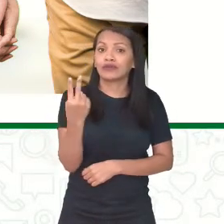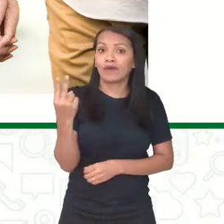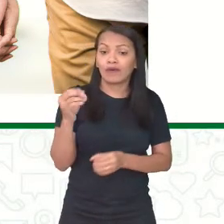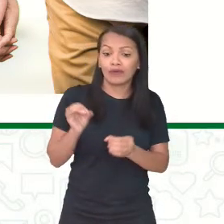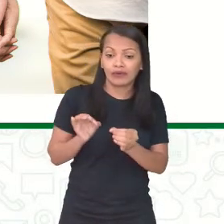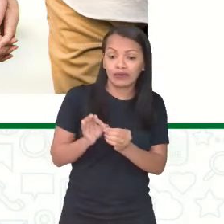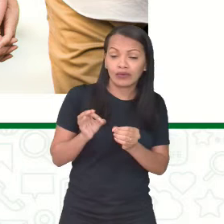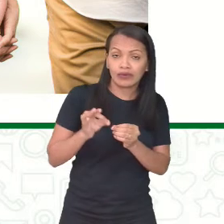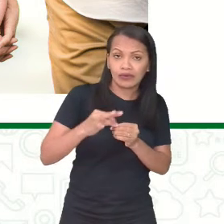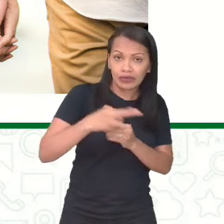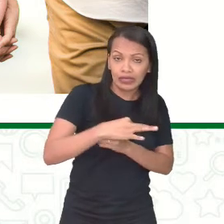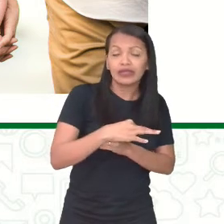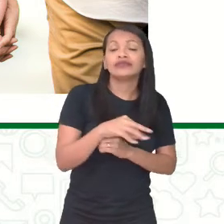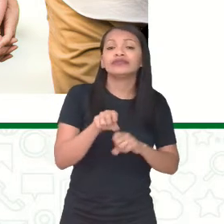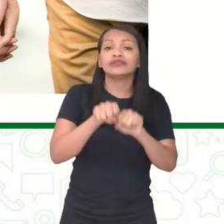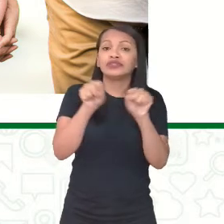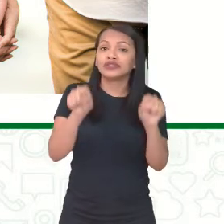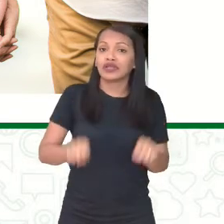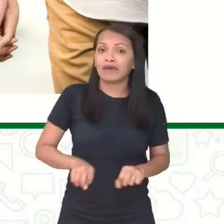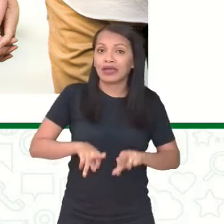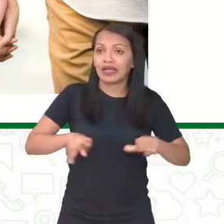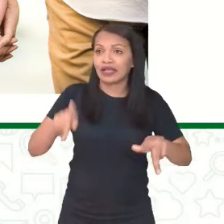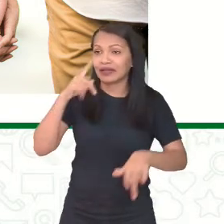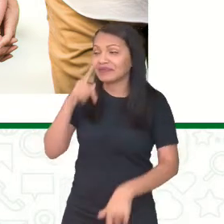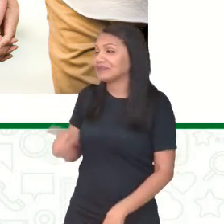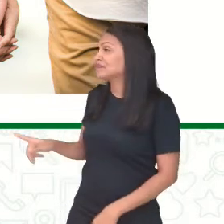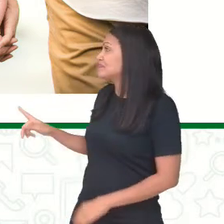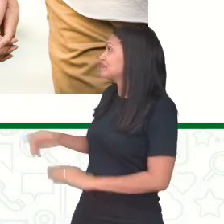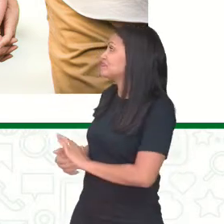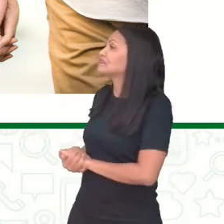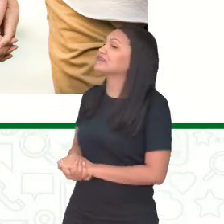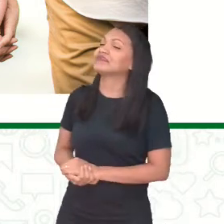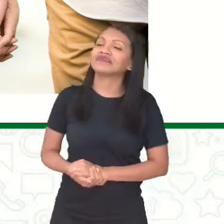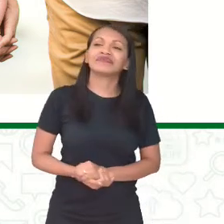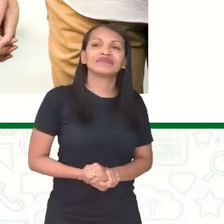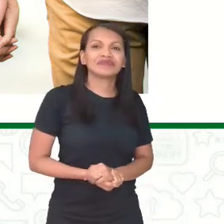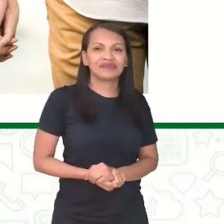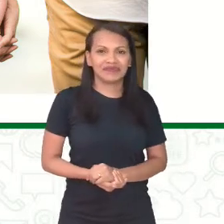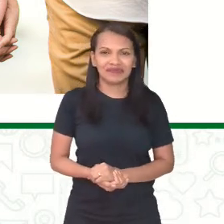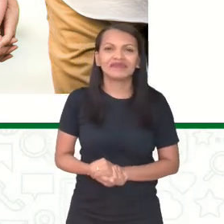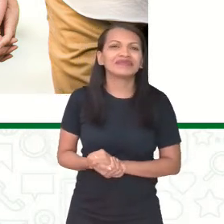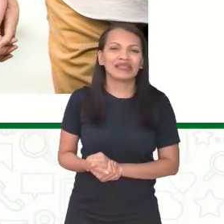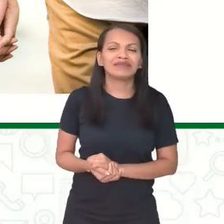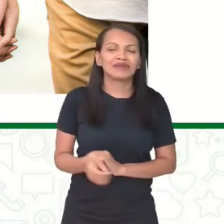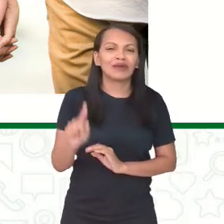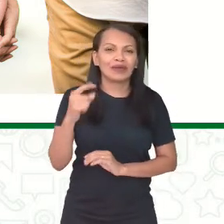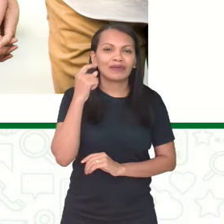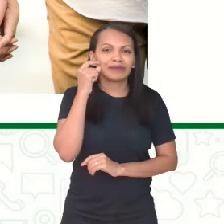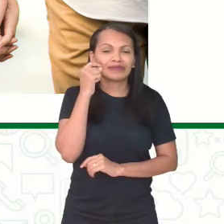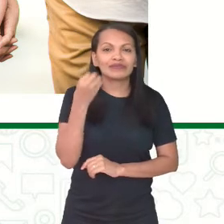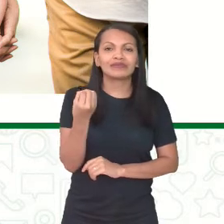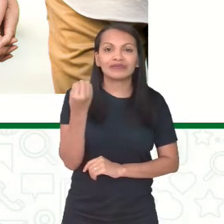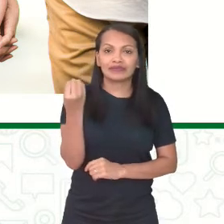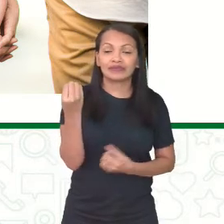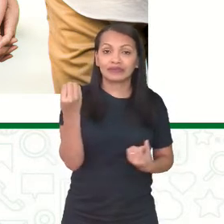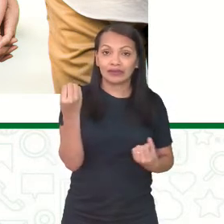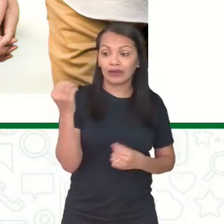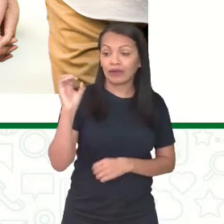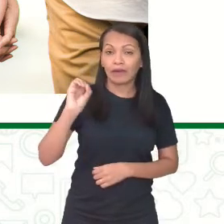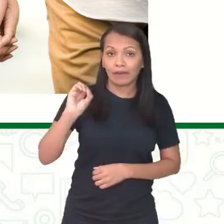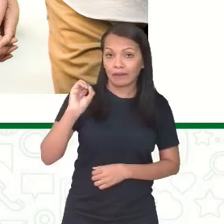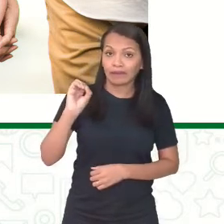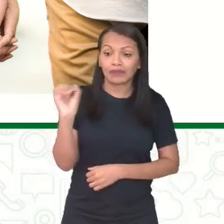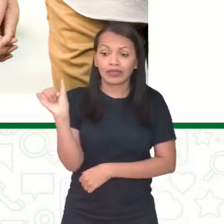sistemas diferentes. Então, aí, a imagem dessas células maravilhosas, né? O espermatozoide, que é